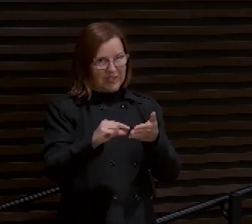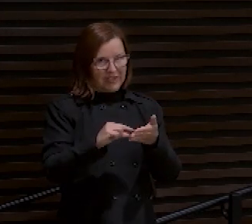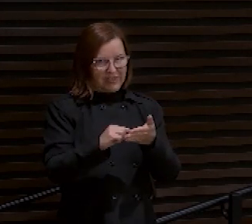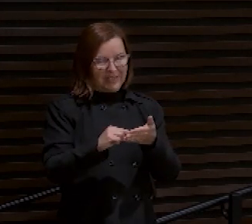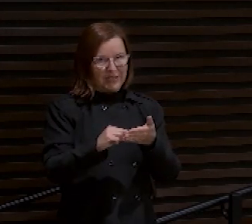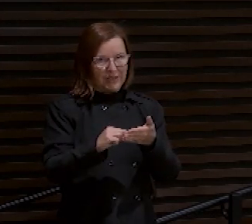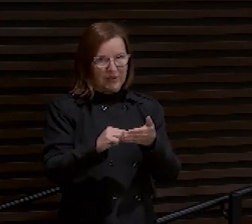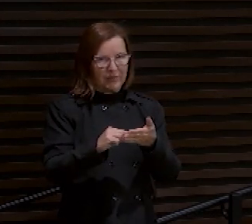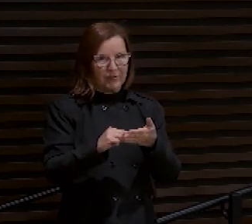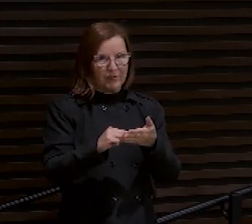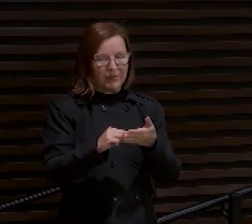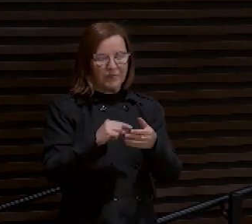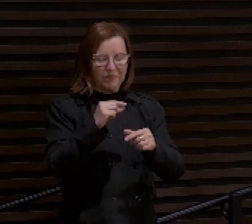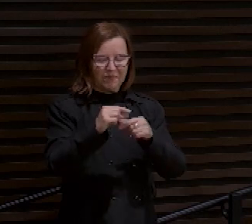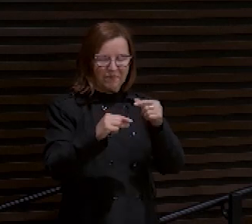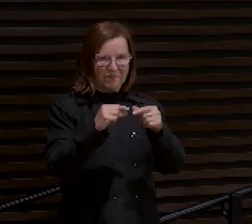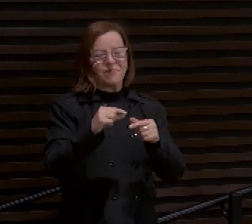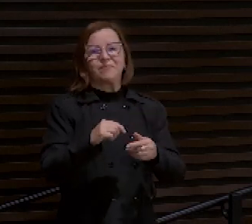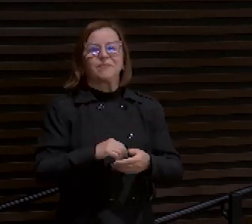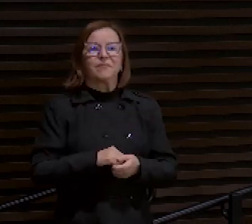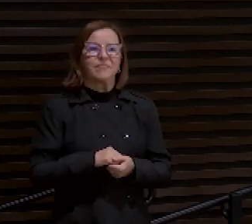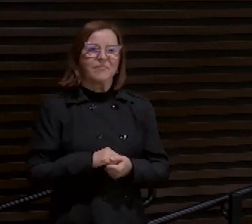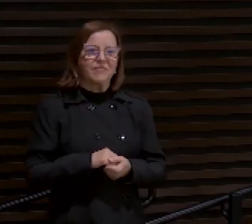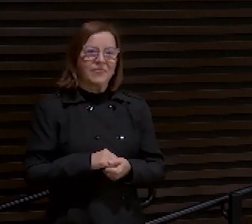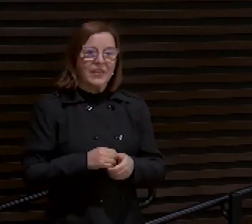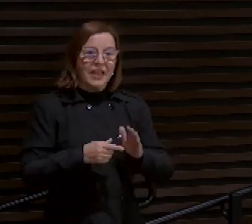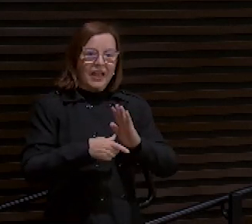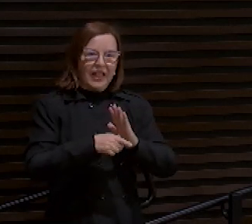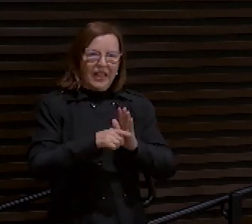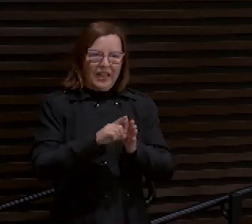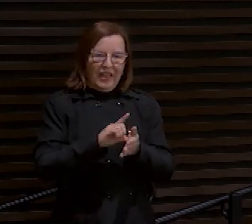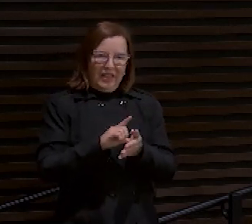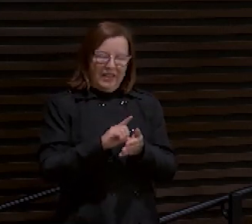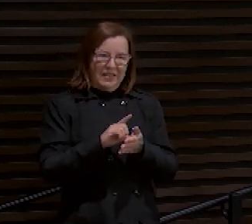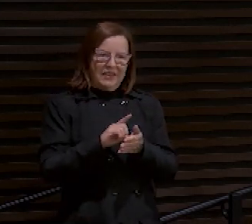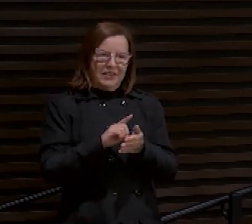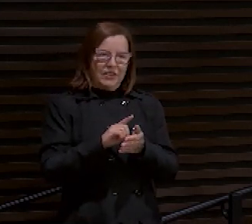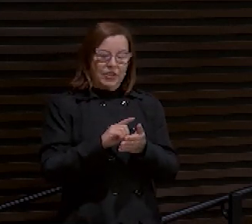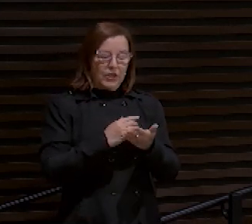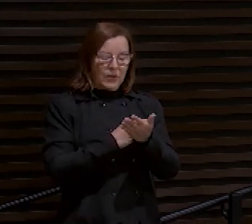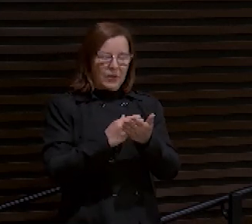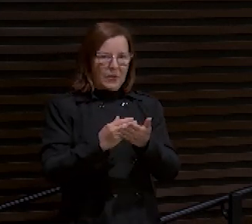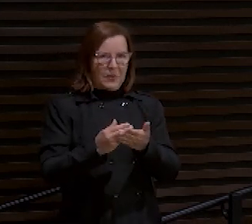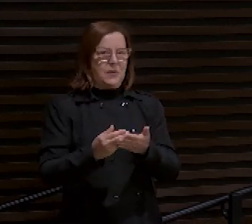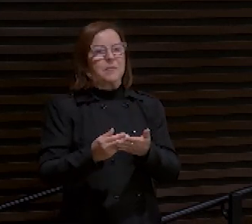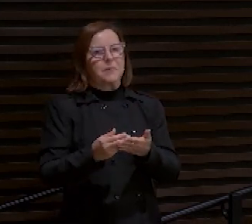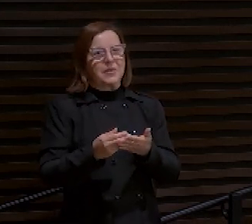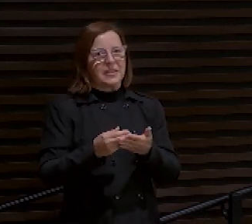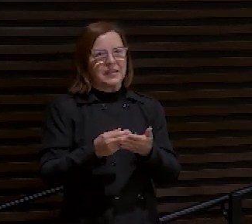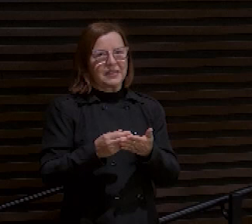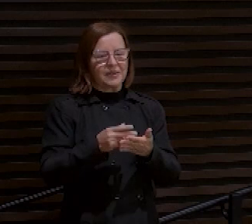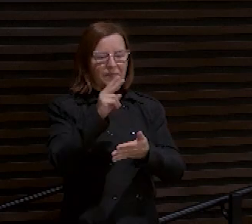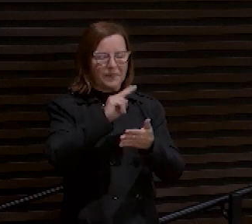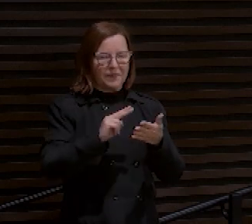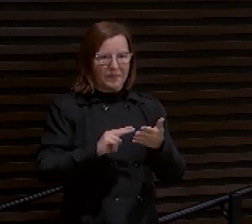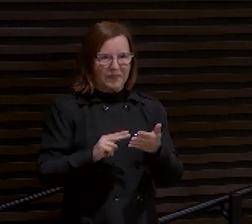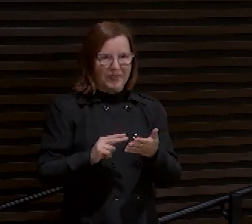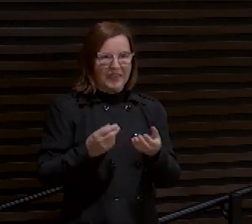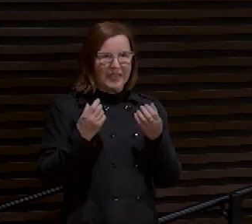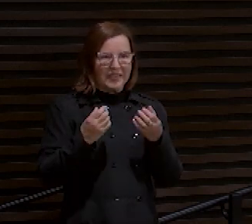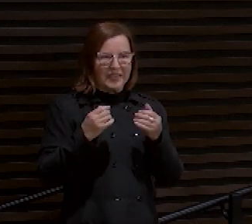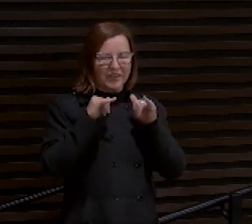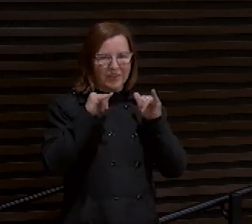junto. Antes da gente entrar necessariamente no nosso texto, eu gostaria de compartilhar uma